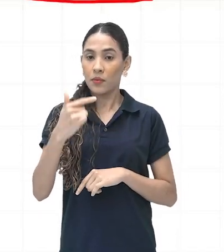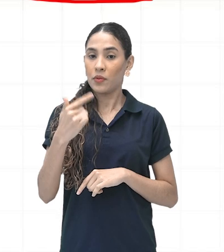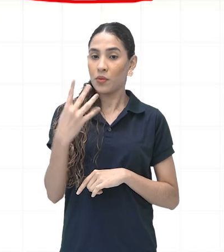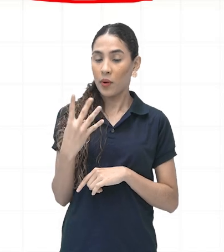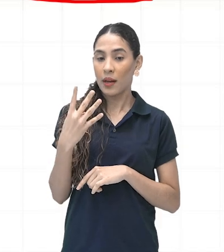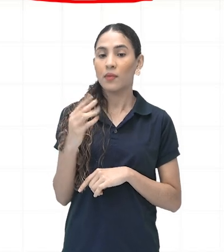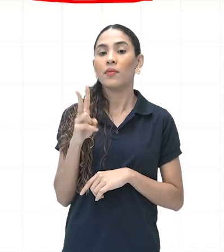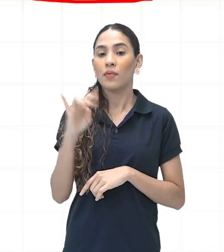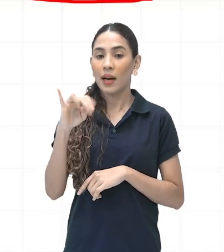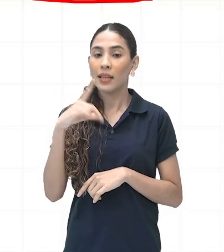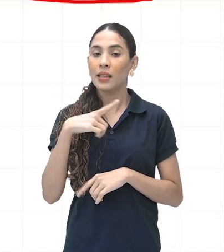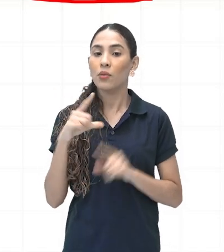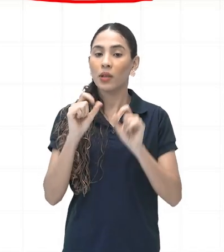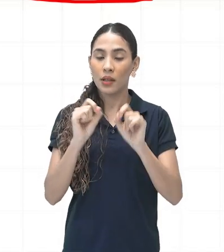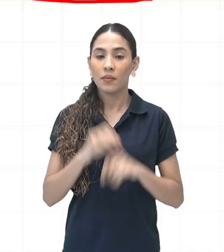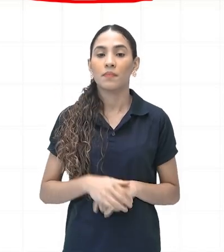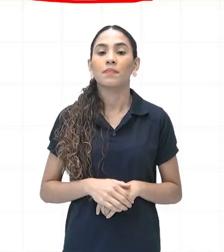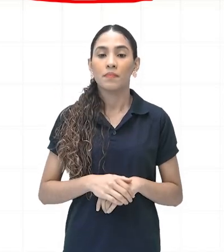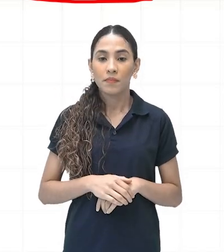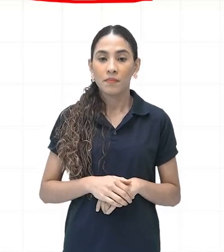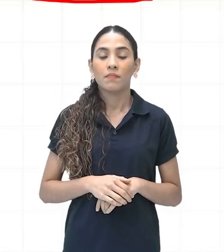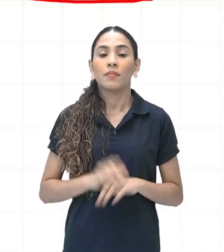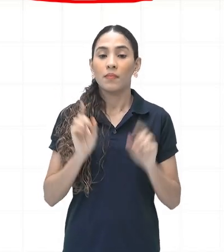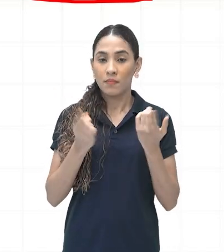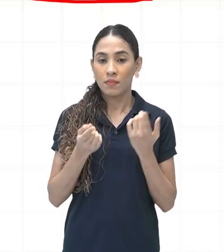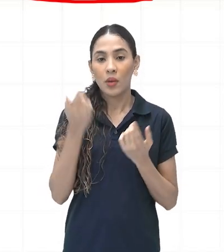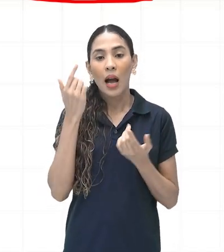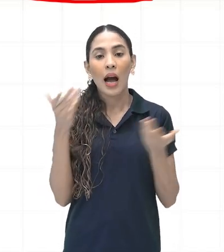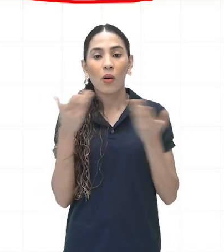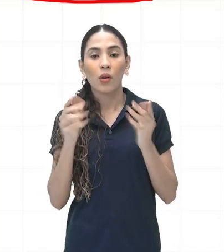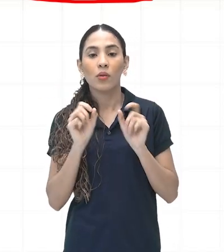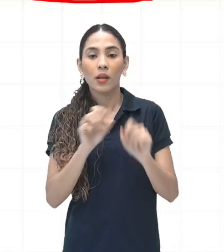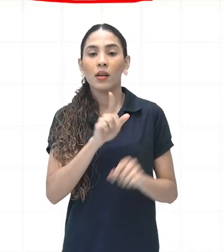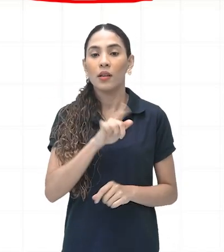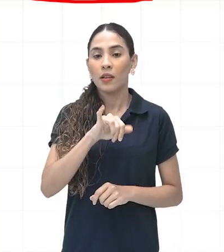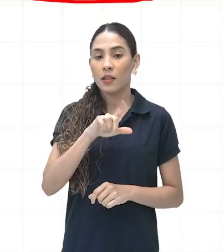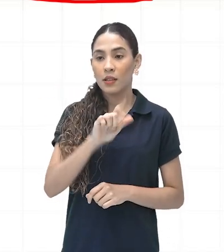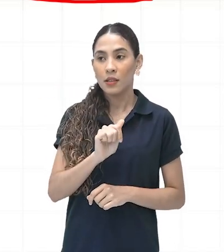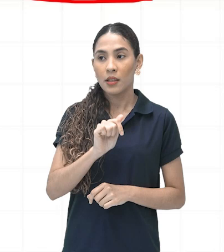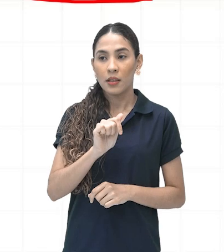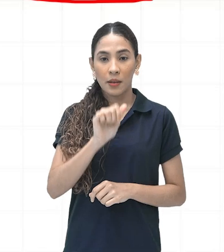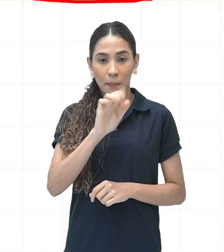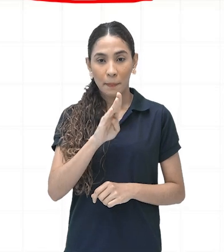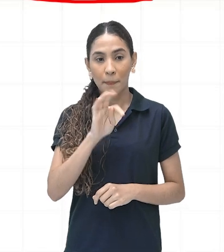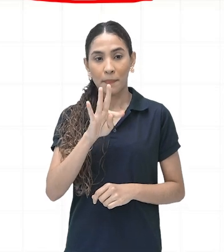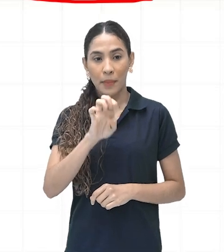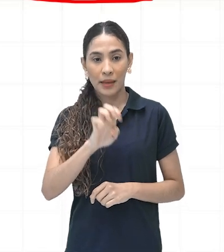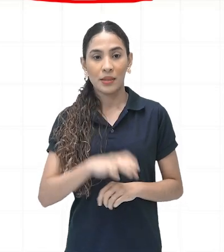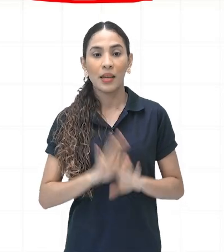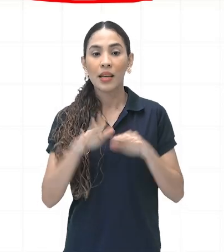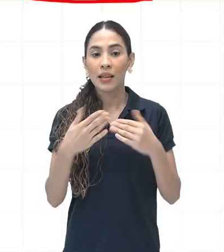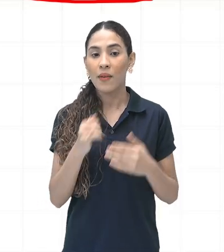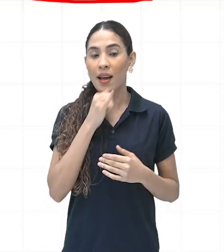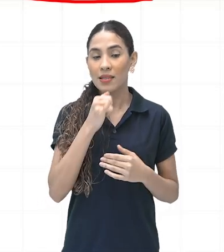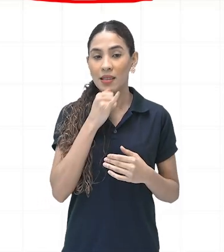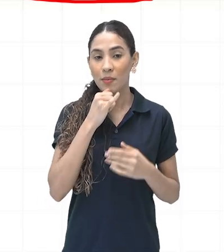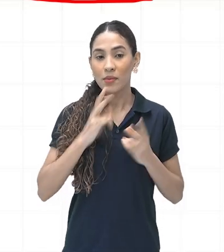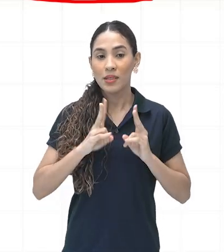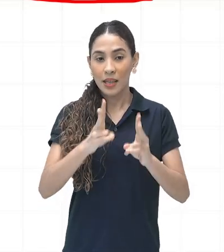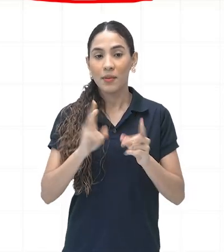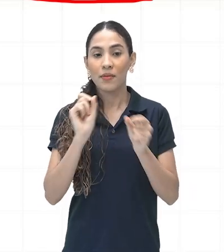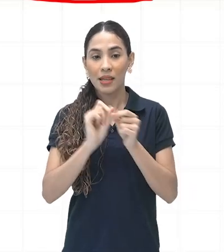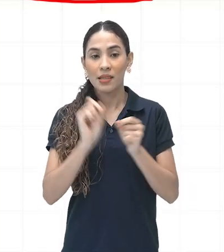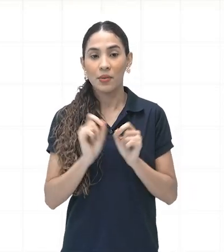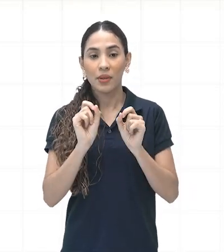1024, eu vou ter essa mesma medida, mas agora em gigabyte. Né? Então, sempre eu